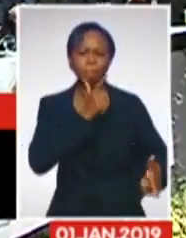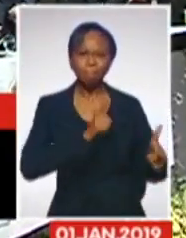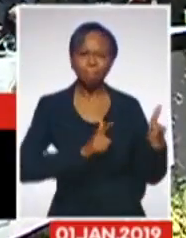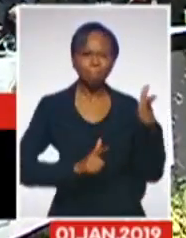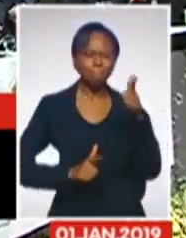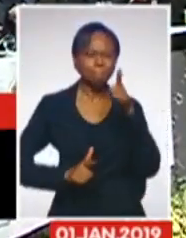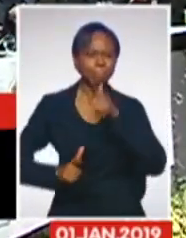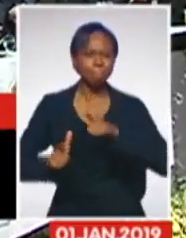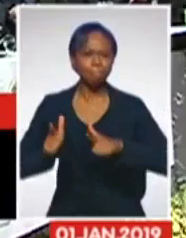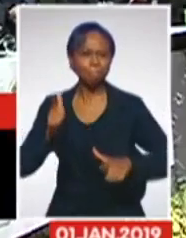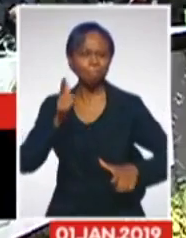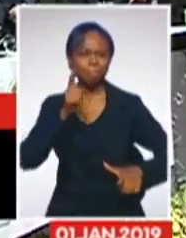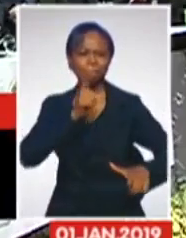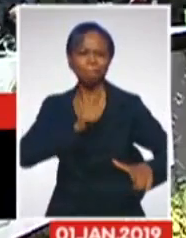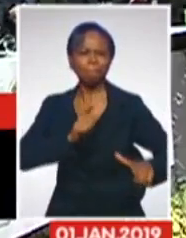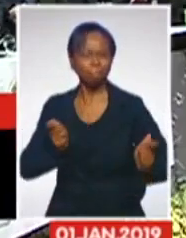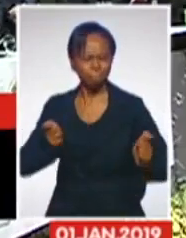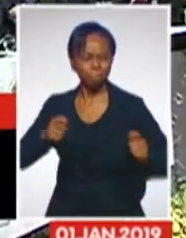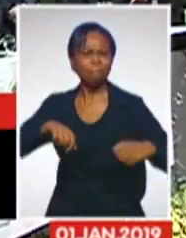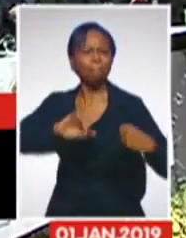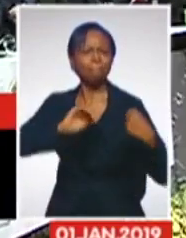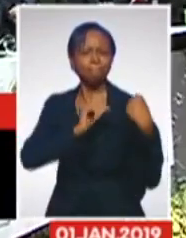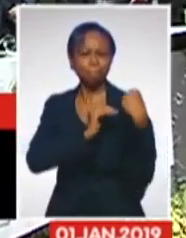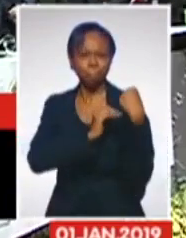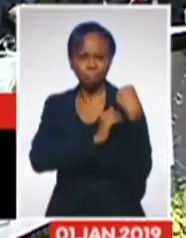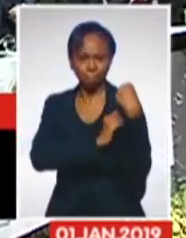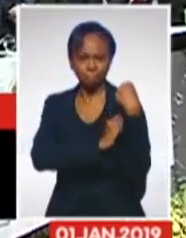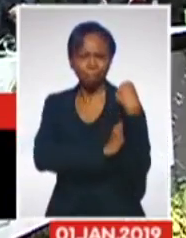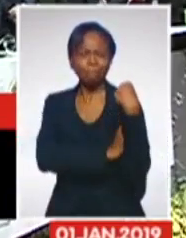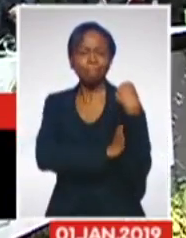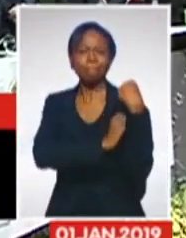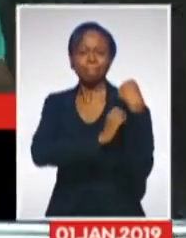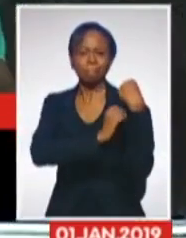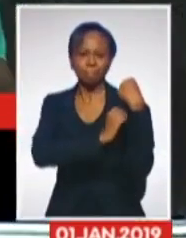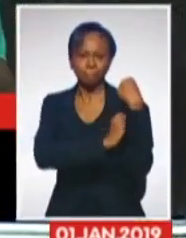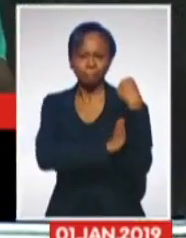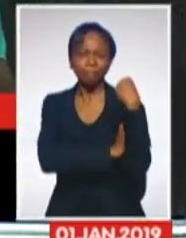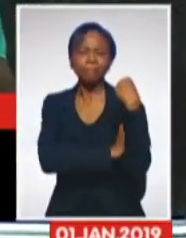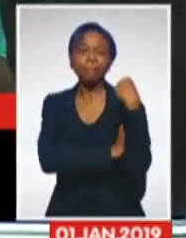conseguimos conquistar com um braço forte